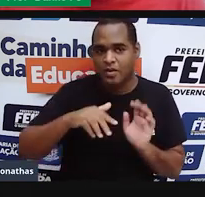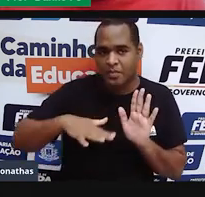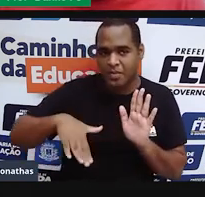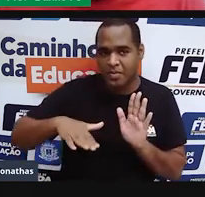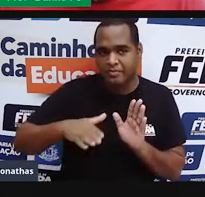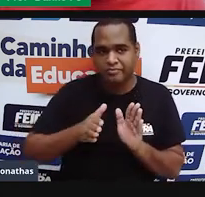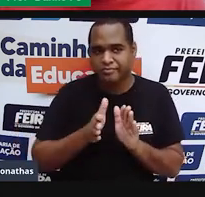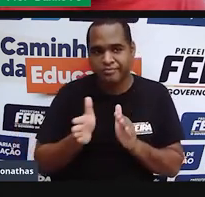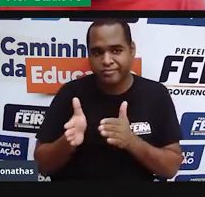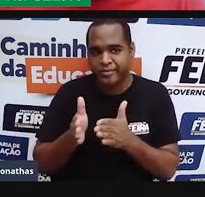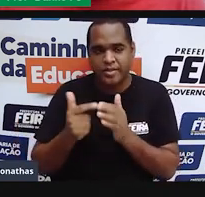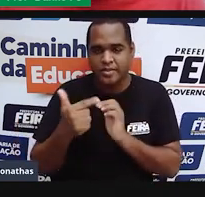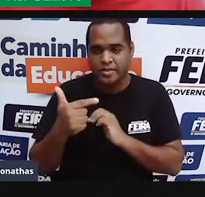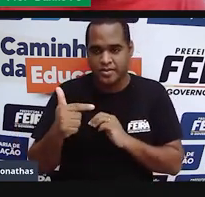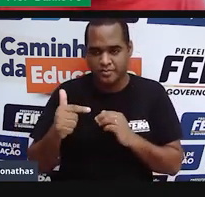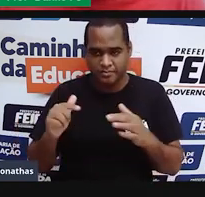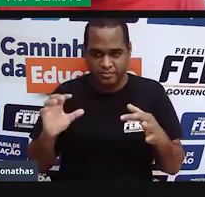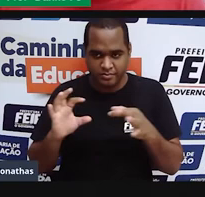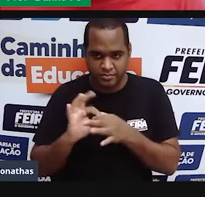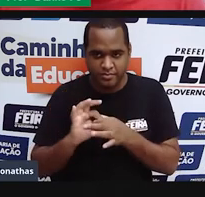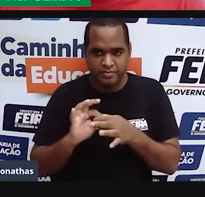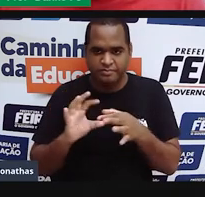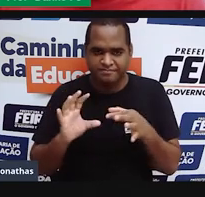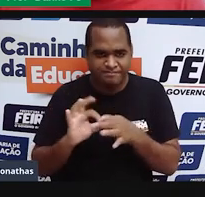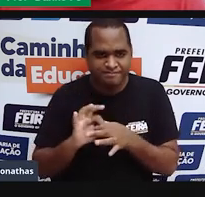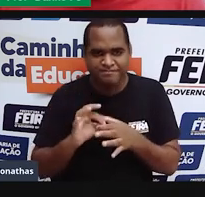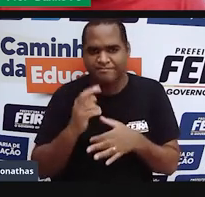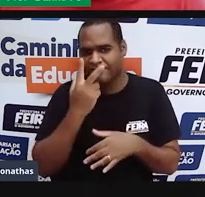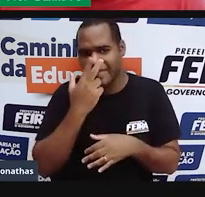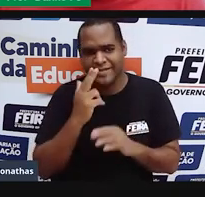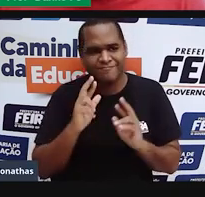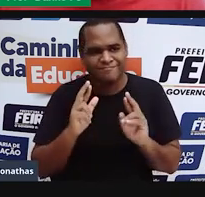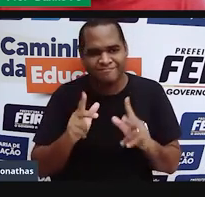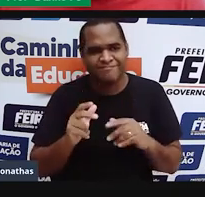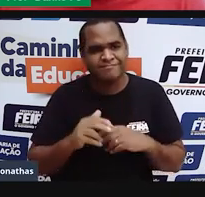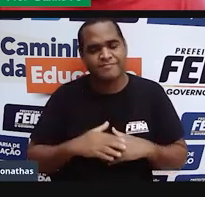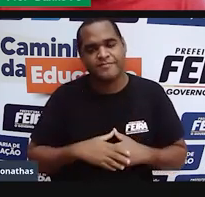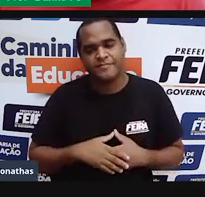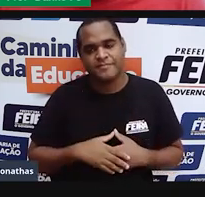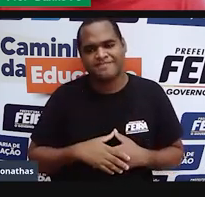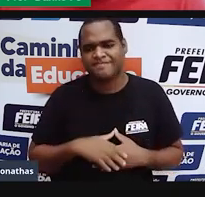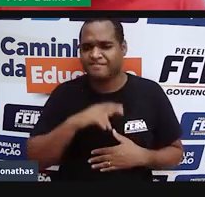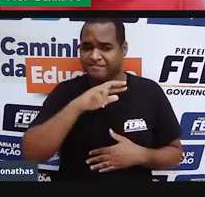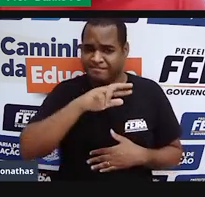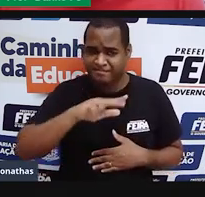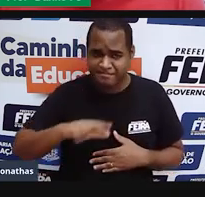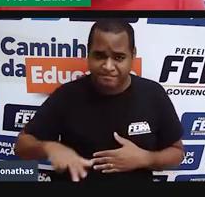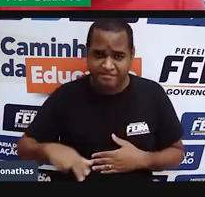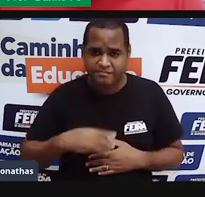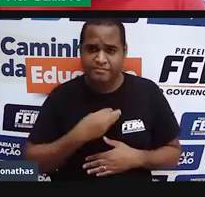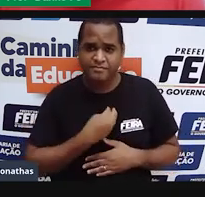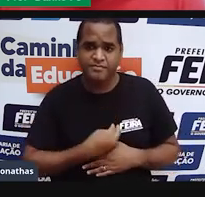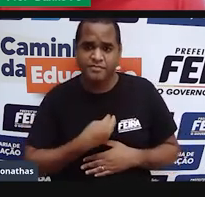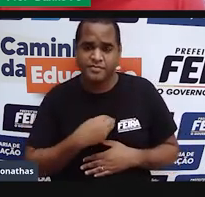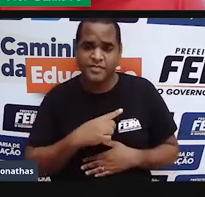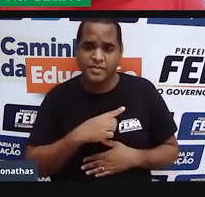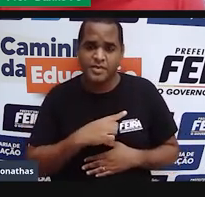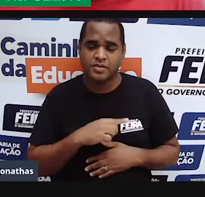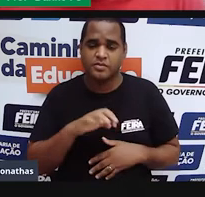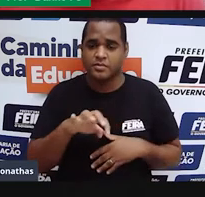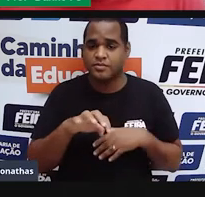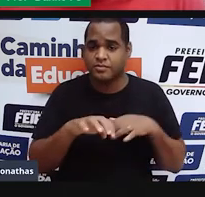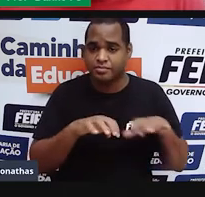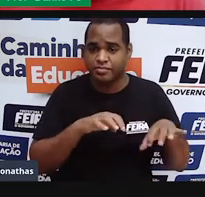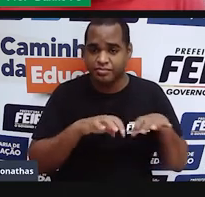Ele está cravado no continente, sul-americano. E ele tinha uma série de questões de